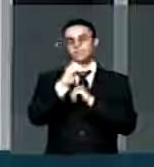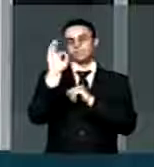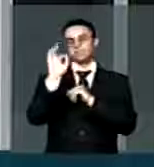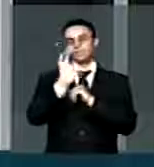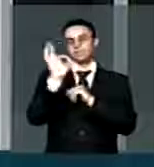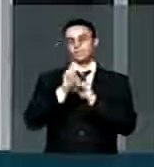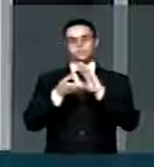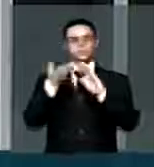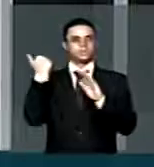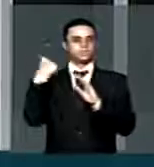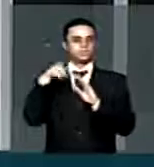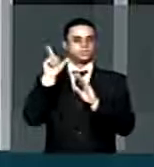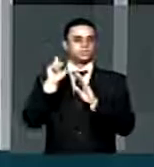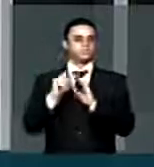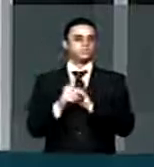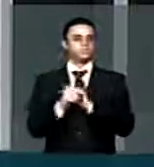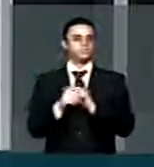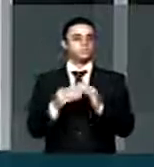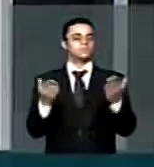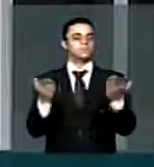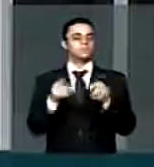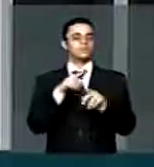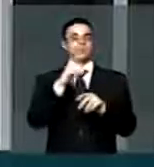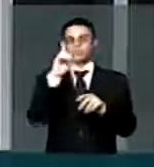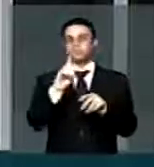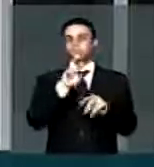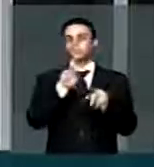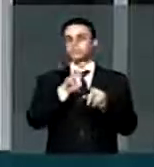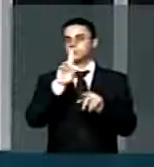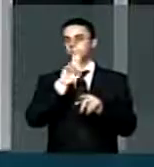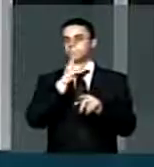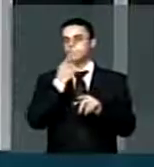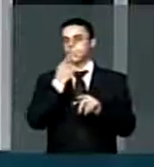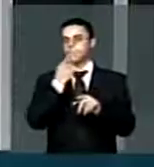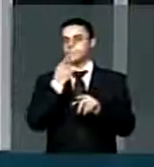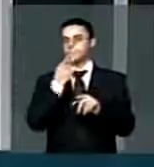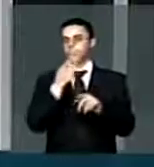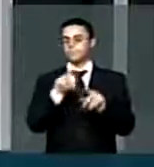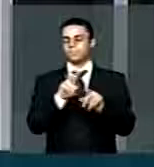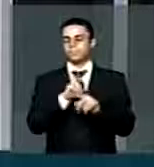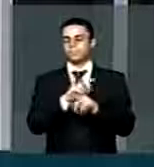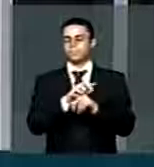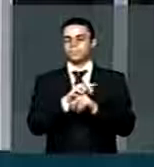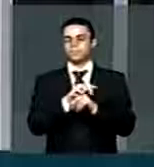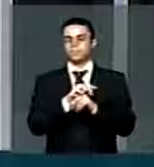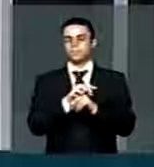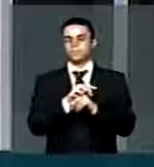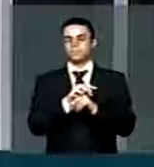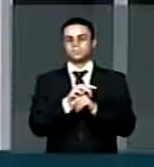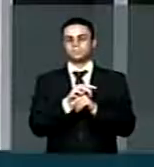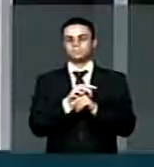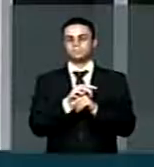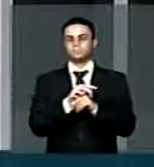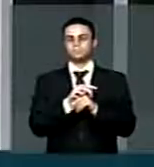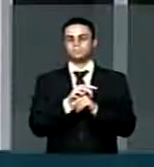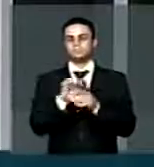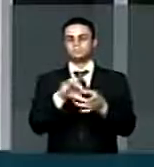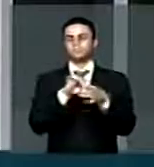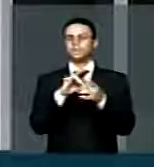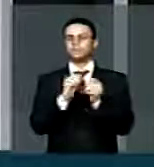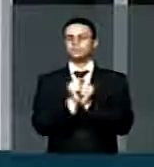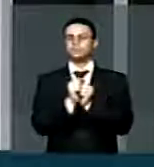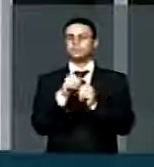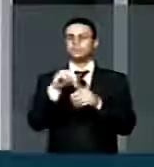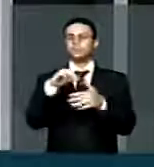os países pertencentes à Petrocaribe, aliança de alguns países caribenhos com a Venezuela, e